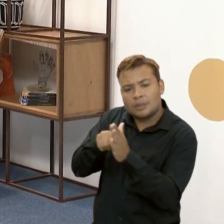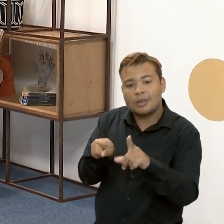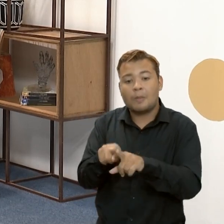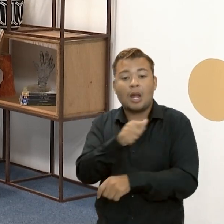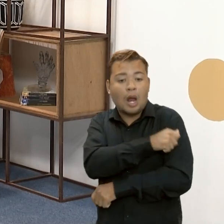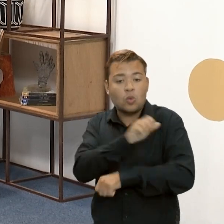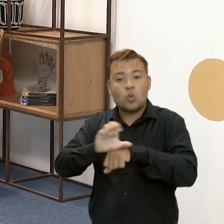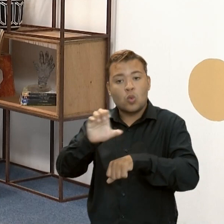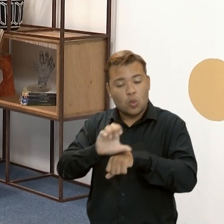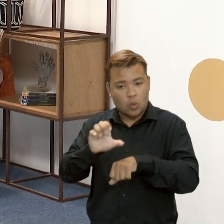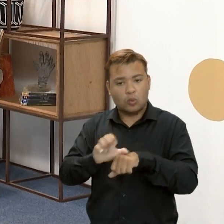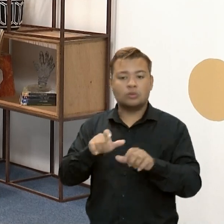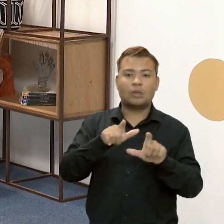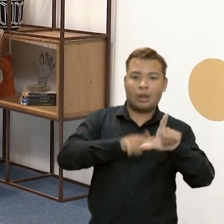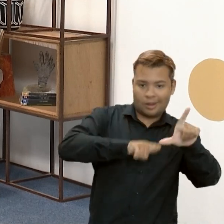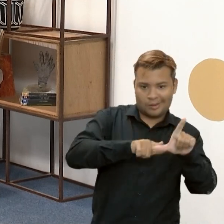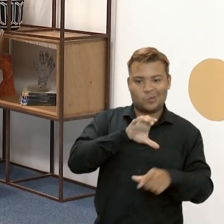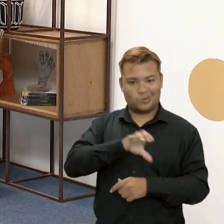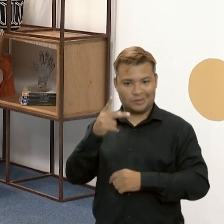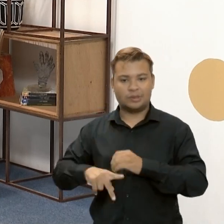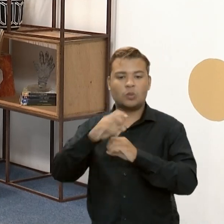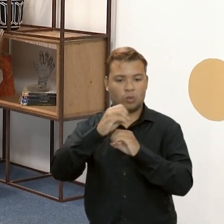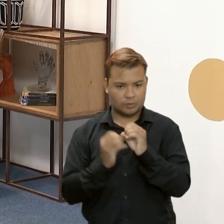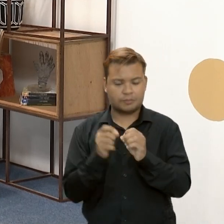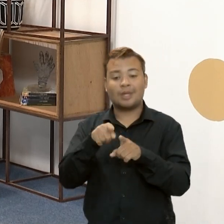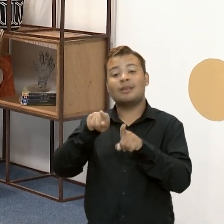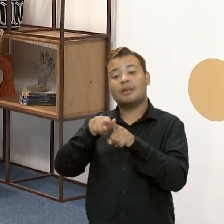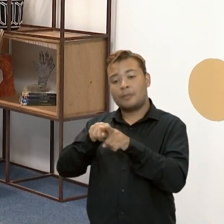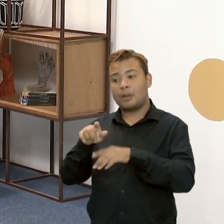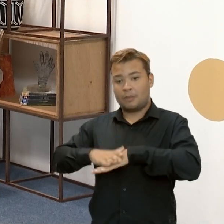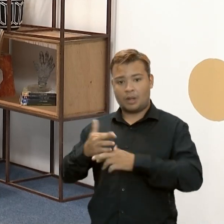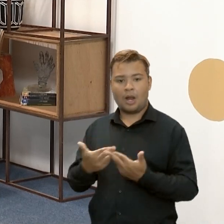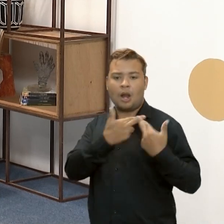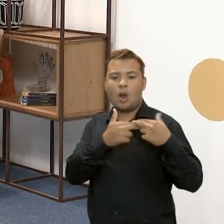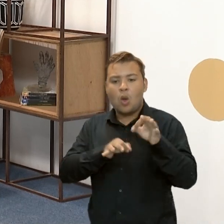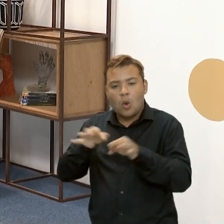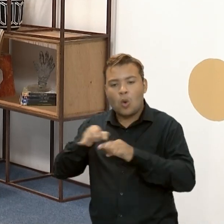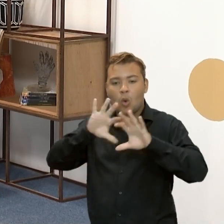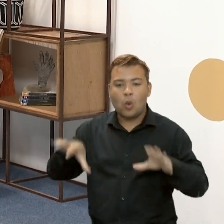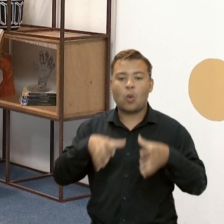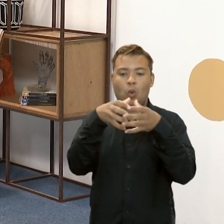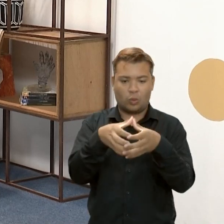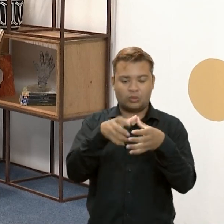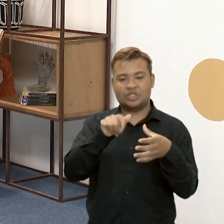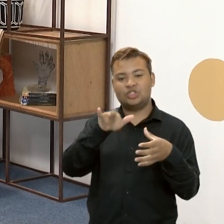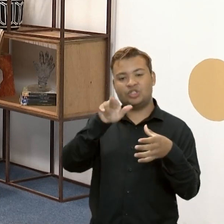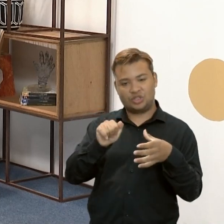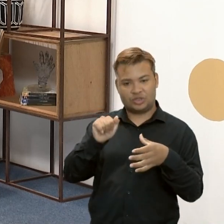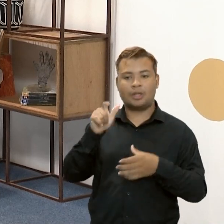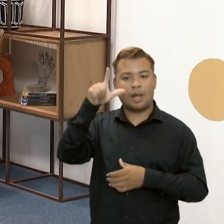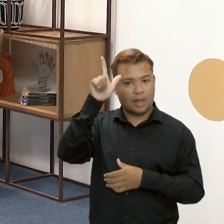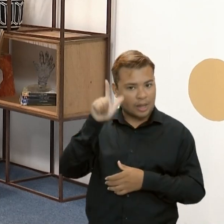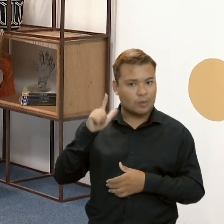Letras Português na UFG. Ela também é uma das organizadoras do coletivo Gira Leodegária de Jesus,